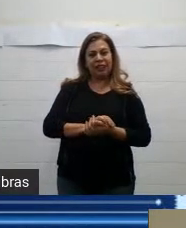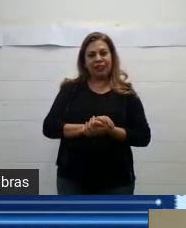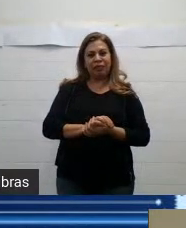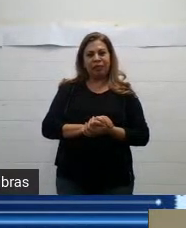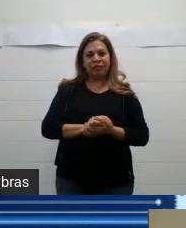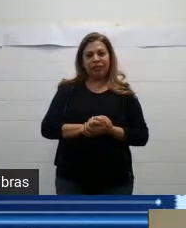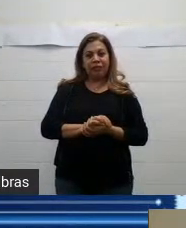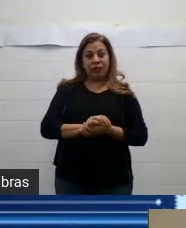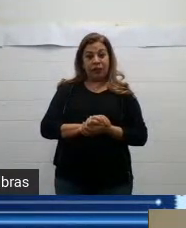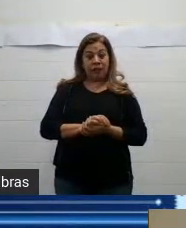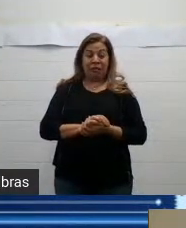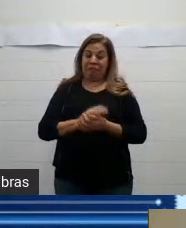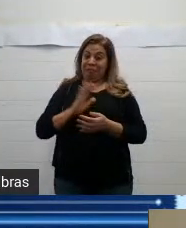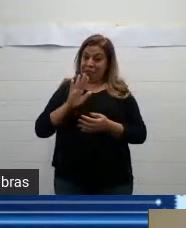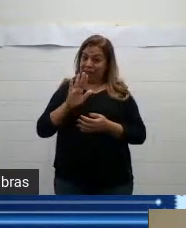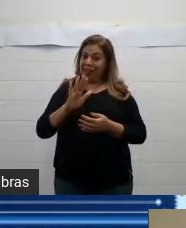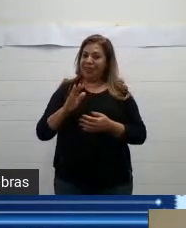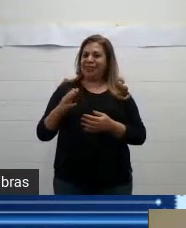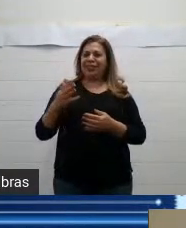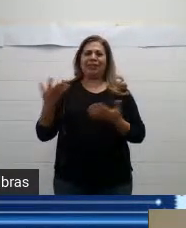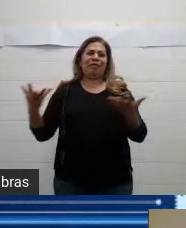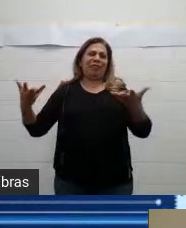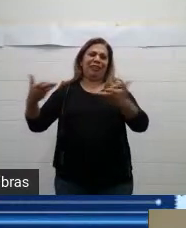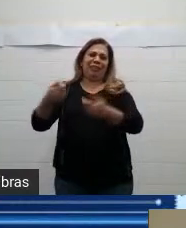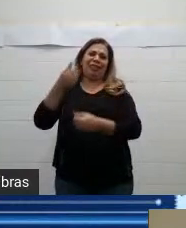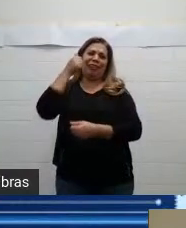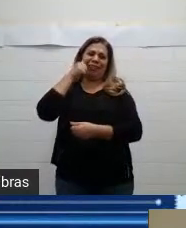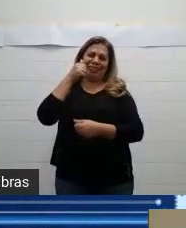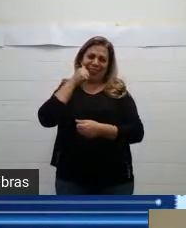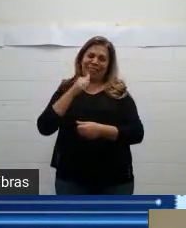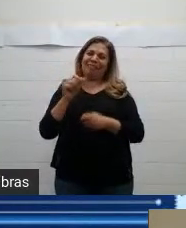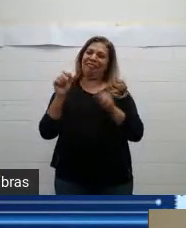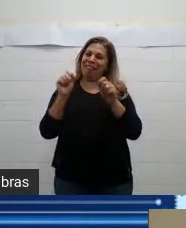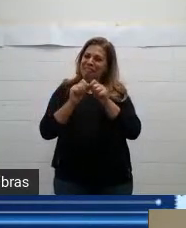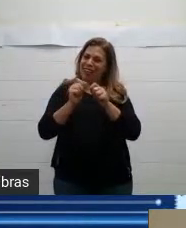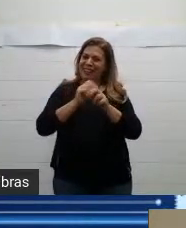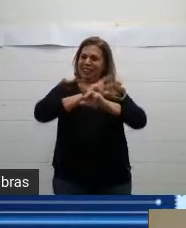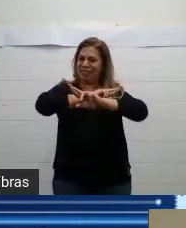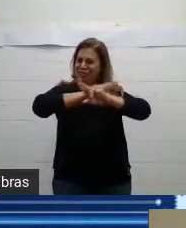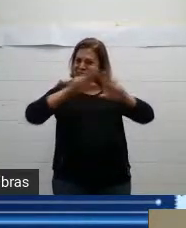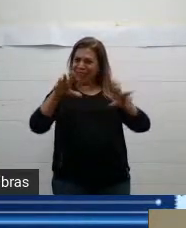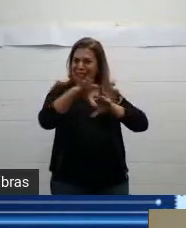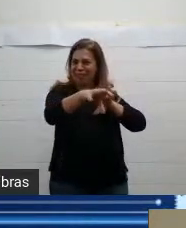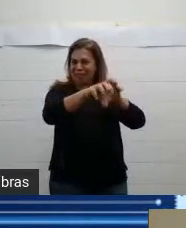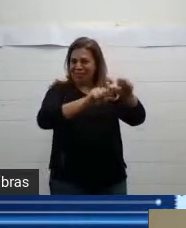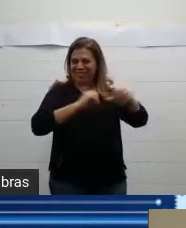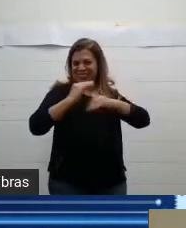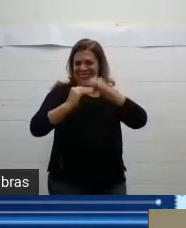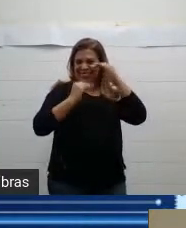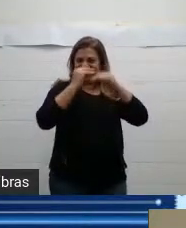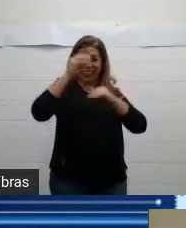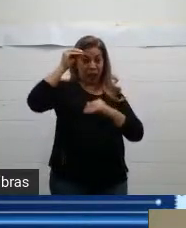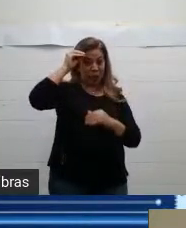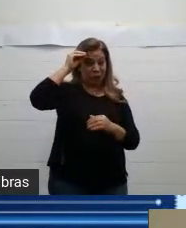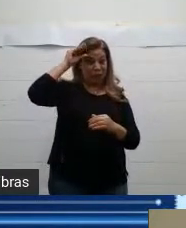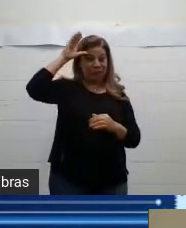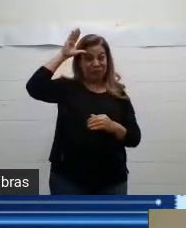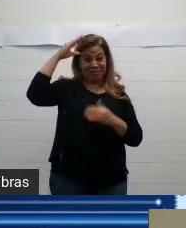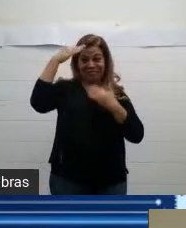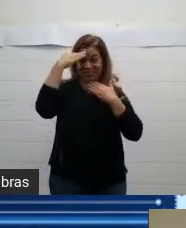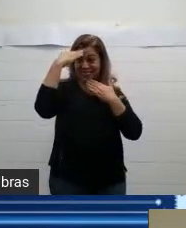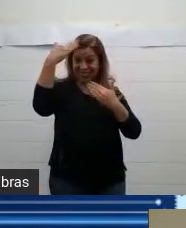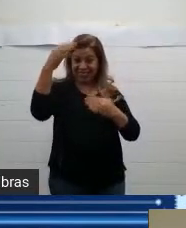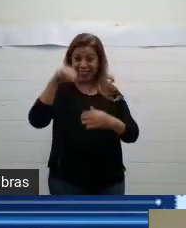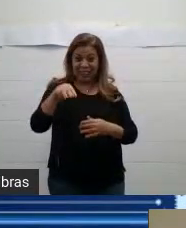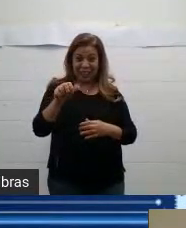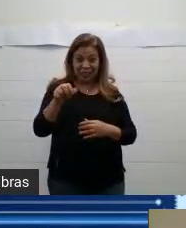essas brilhantes mulheres realmente fazem todo o diferencial em nossa formação e crescimento intelectual. Então, agradecer a Manu